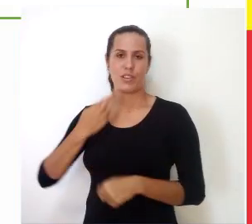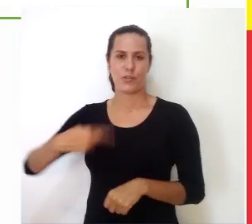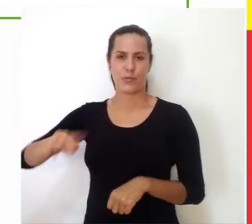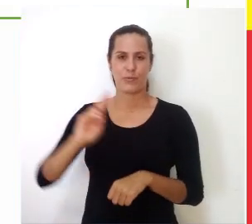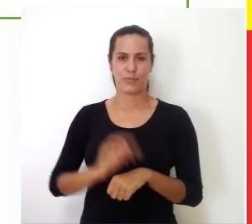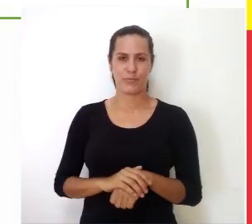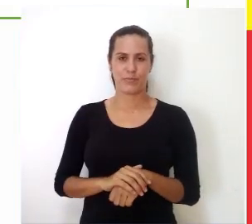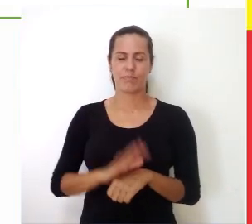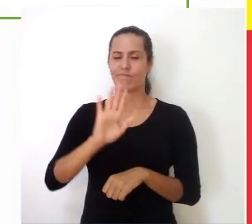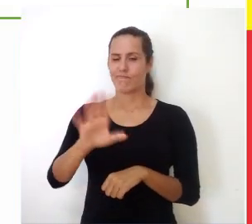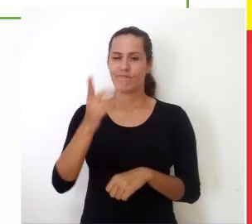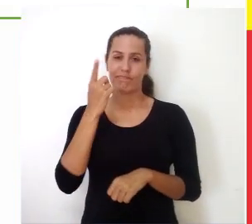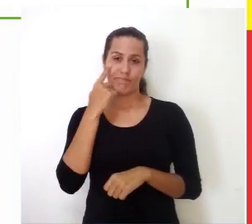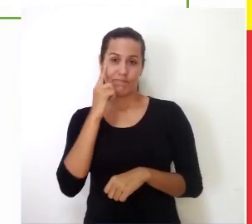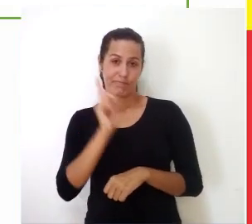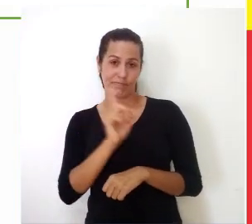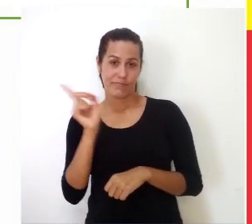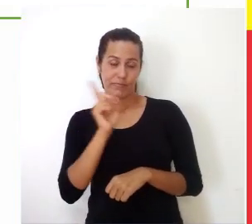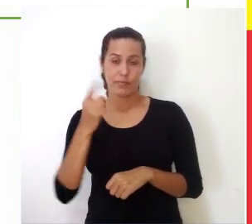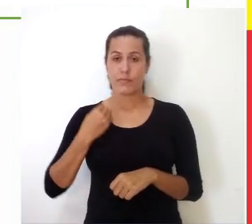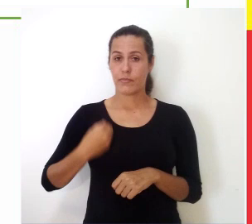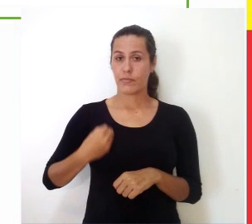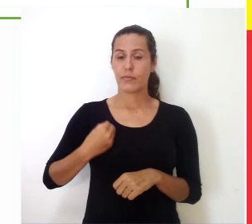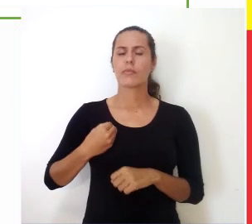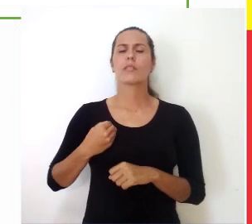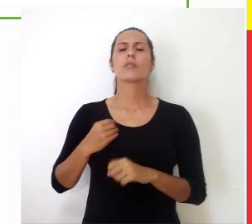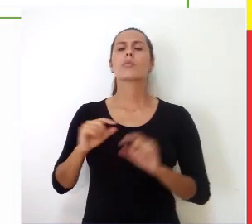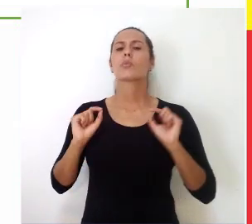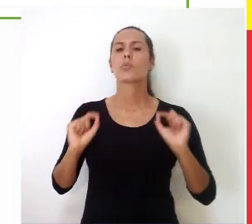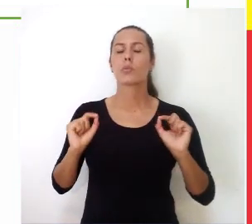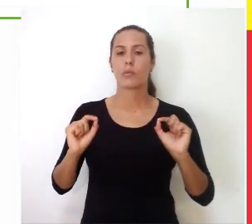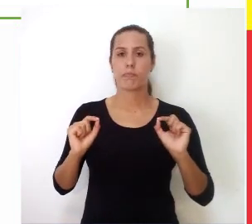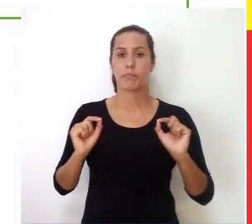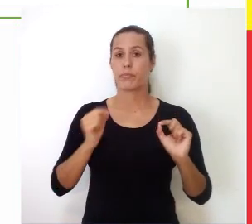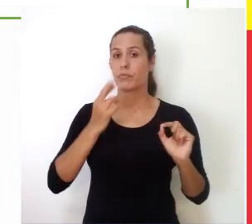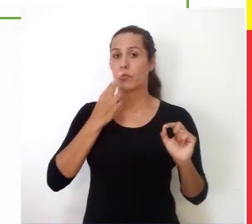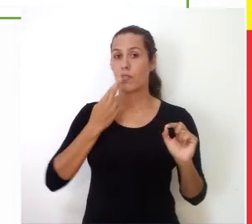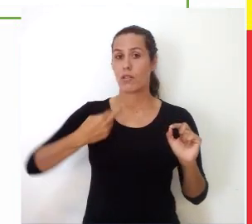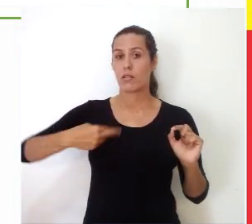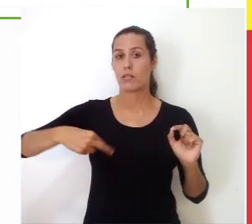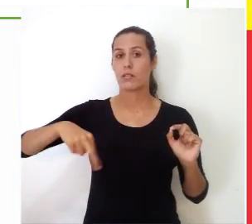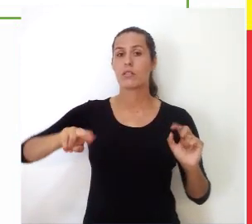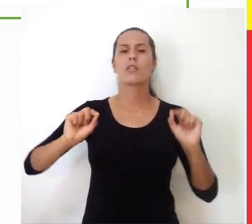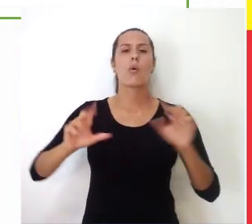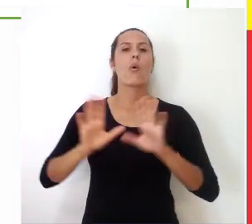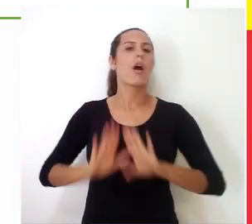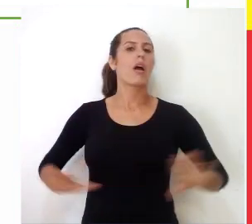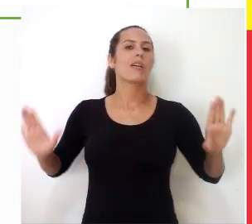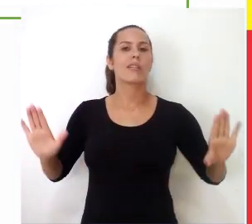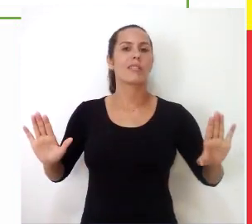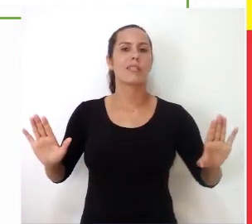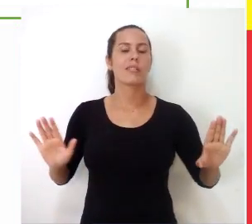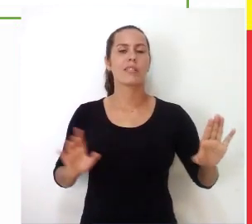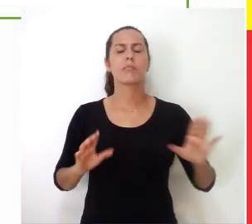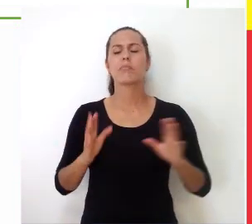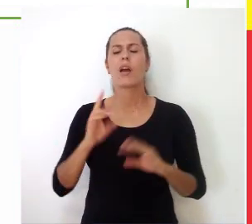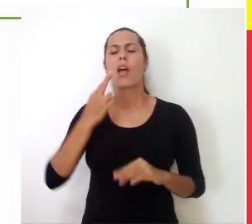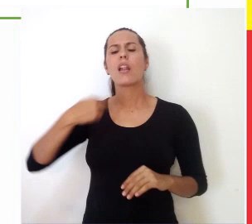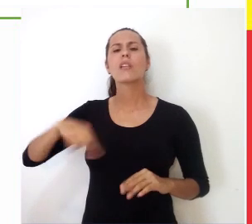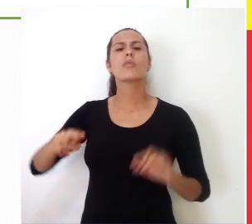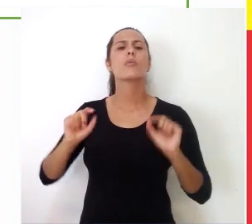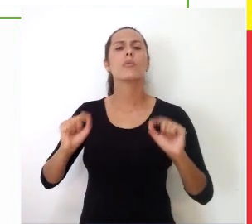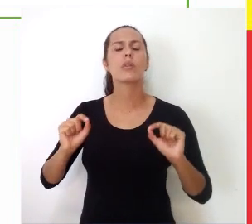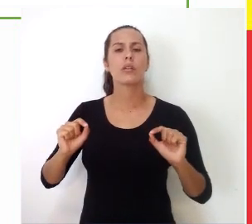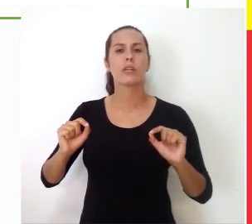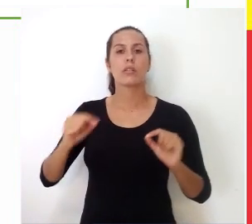bem atenção. Na tela, nós temos o seguinte ponto. A religião é exatamente isso. O que é a religião?